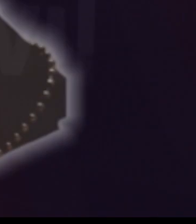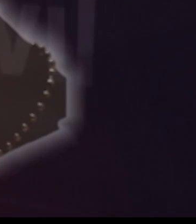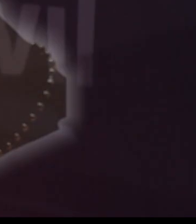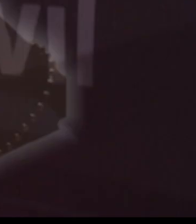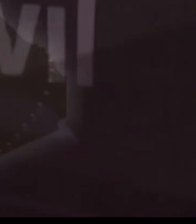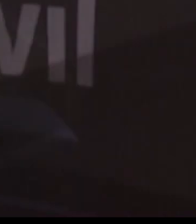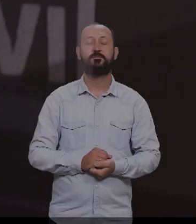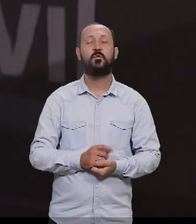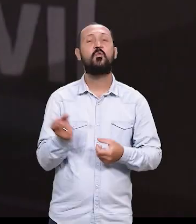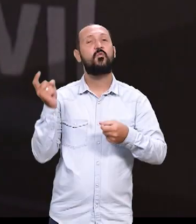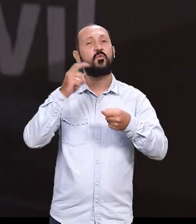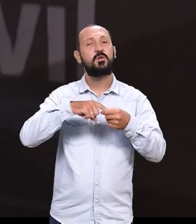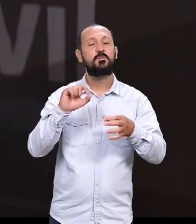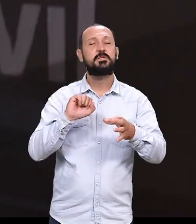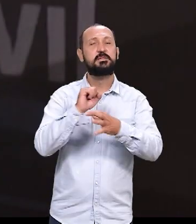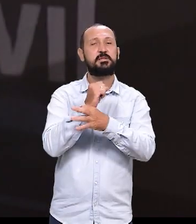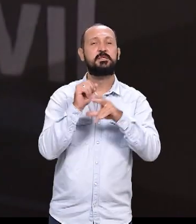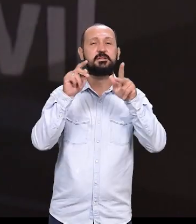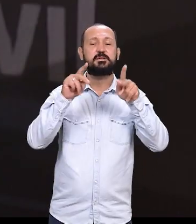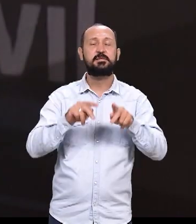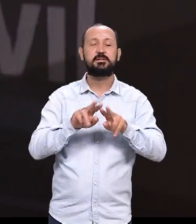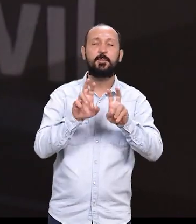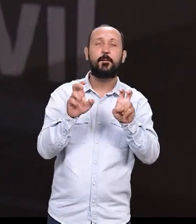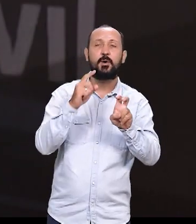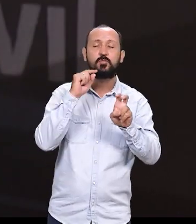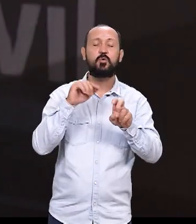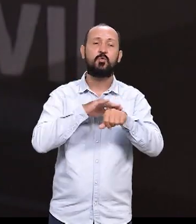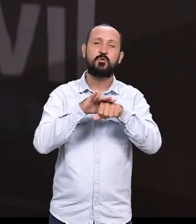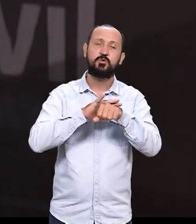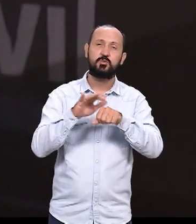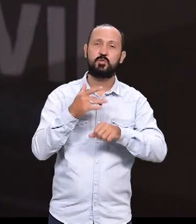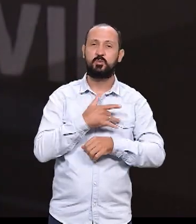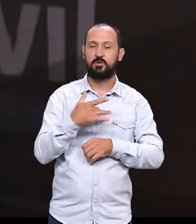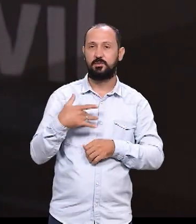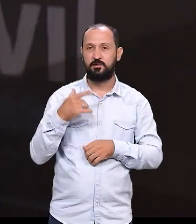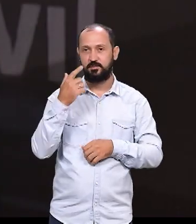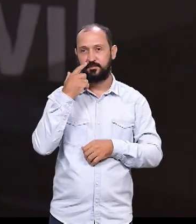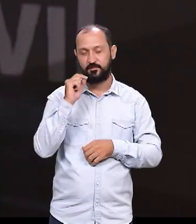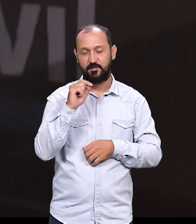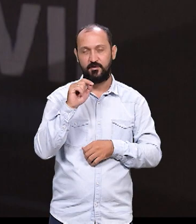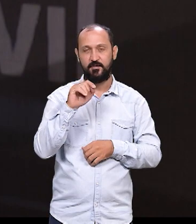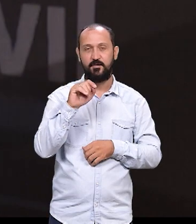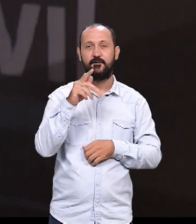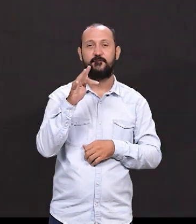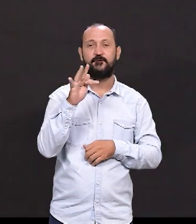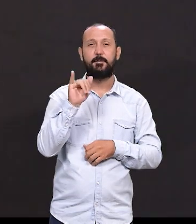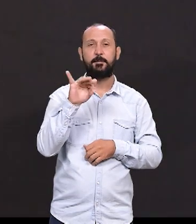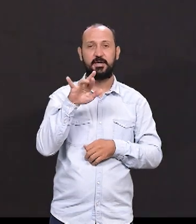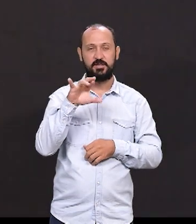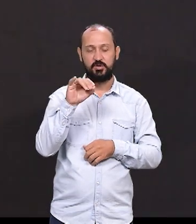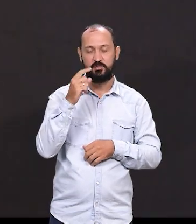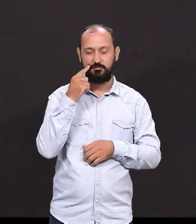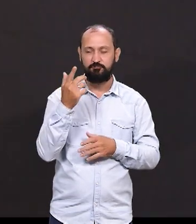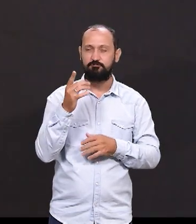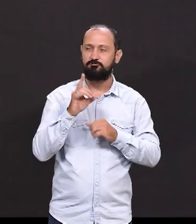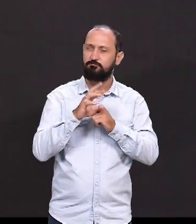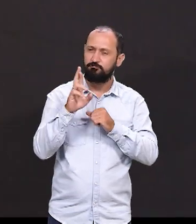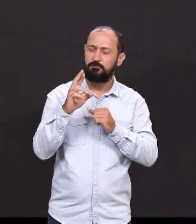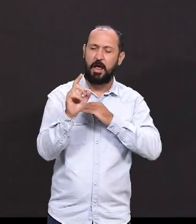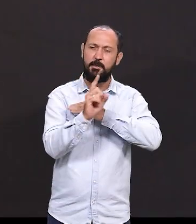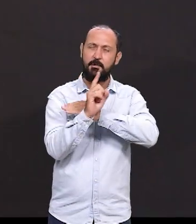Pantanal de volta com segurança em pauta hoje falando sobre a saúde com o nosso parceiro Dr